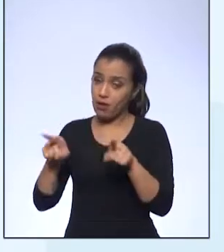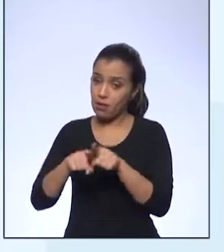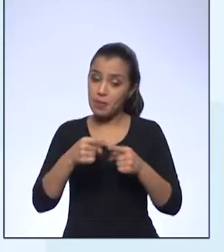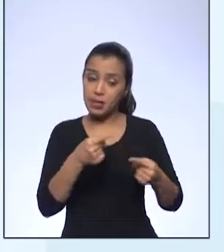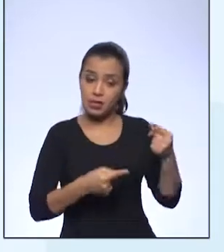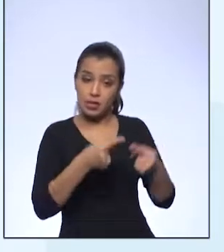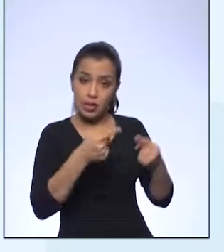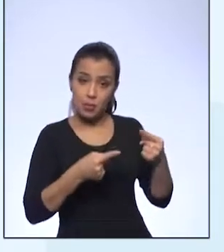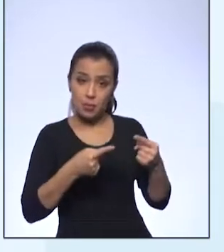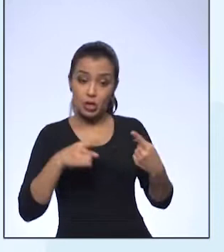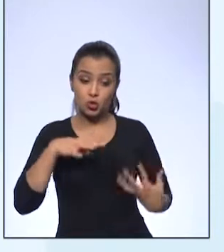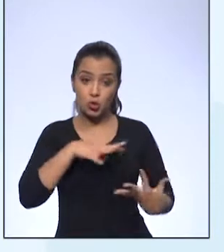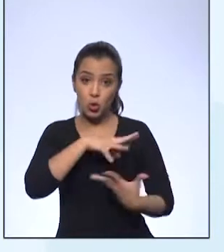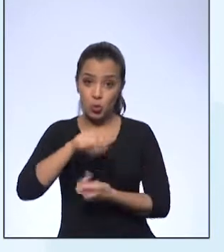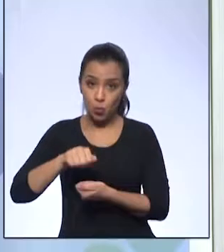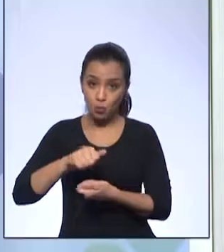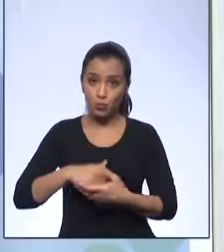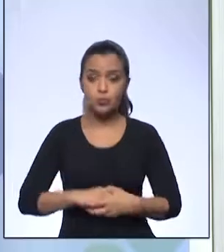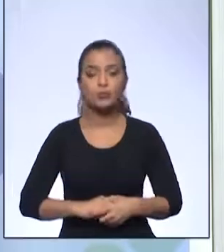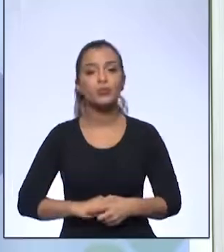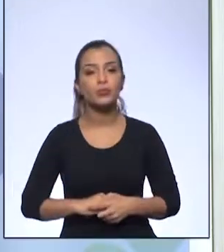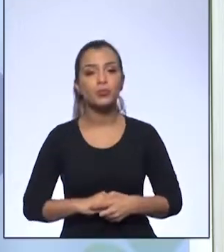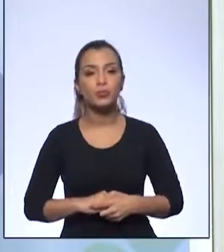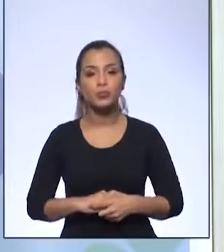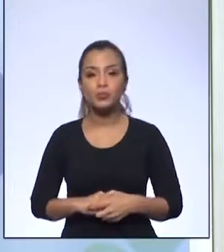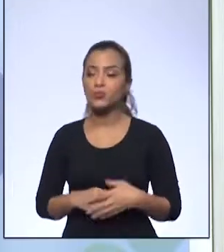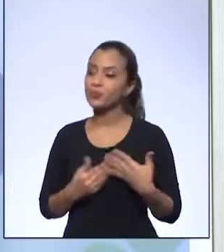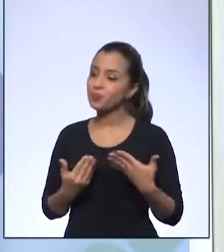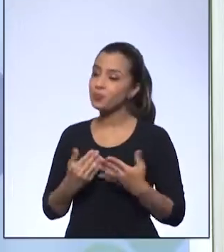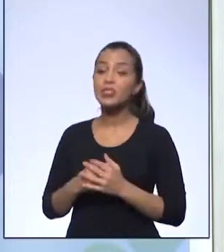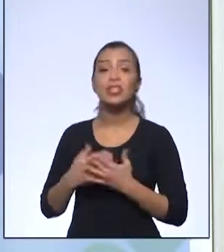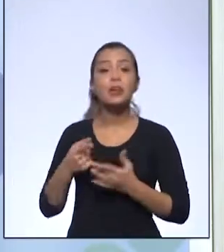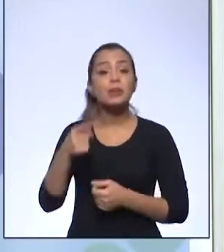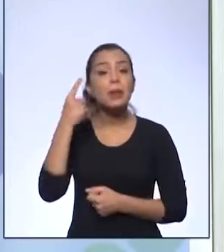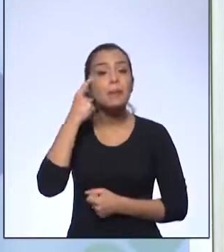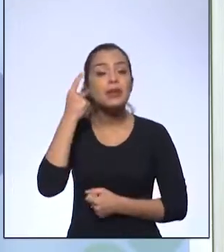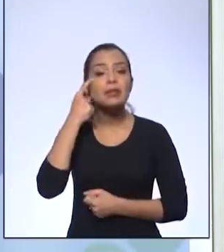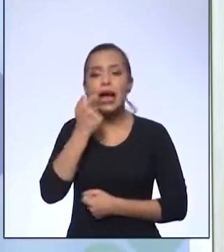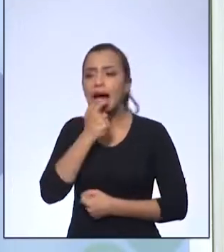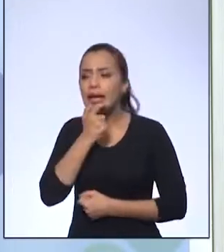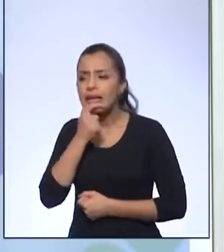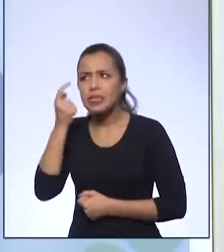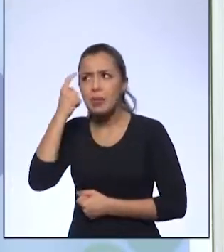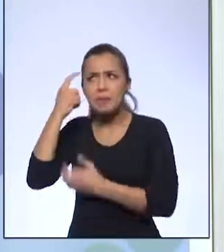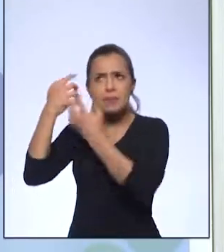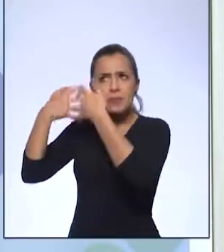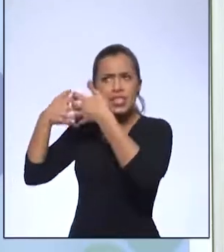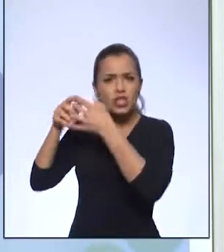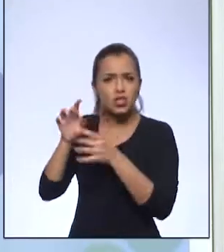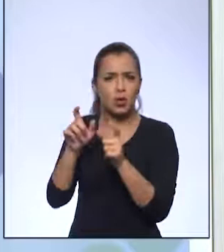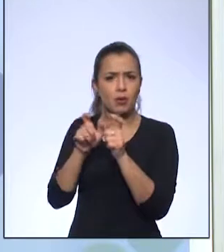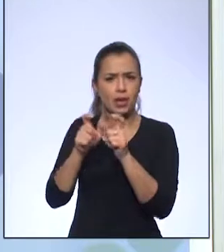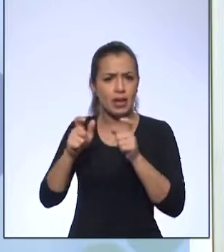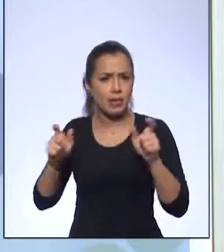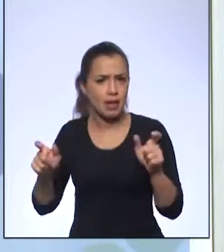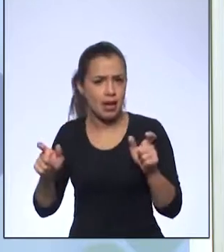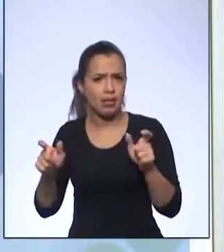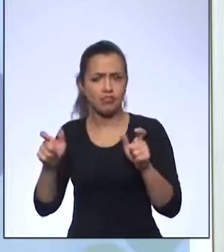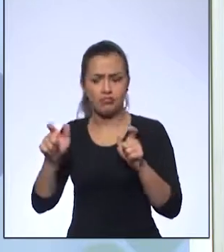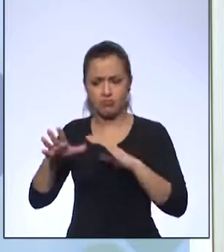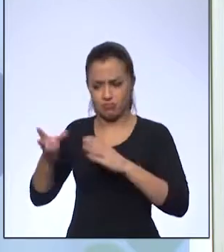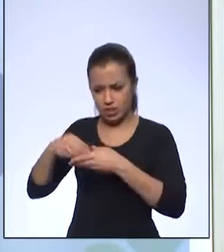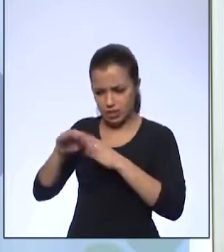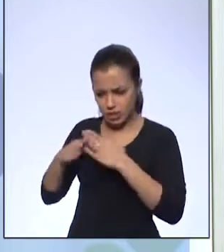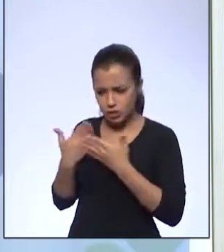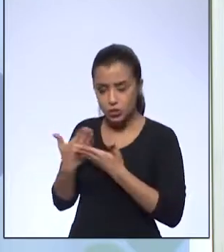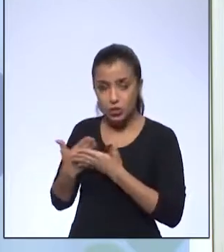política no cenário mundial. Então vocês têm que pensar que o inglês, vocês não vão usar o inglês só para gramática, não vão usar o inglês só na escola. Você tem